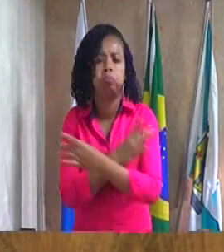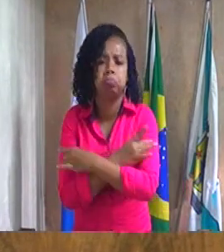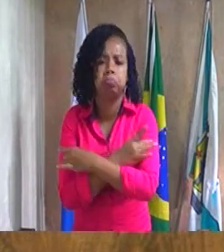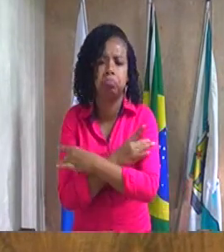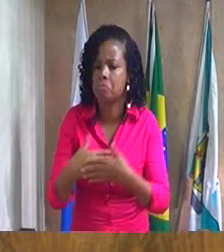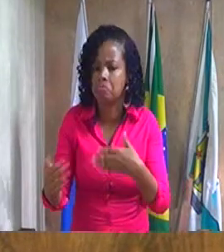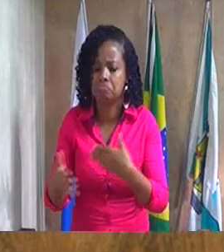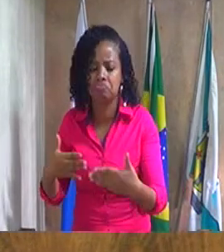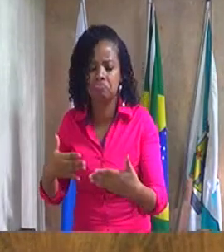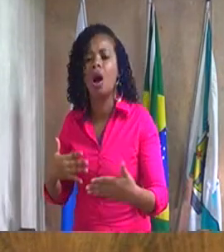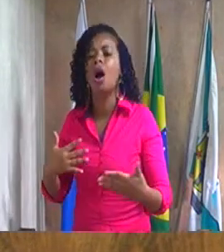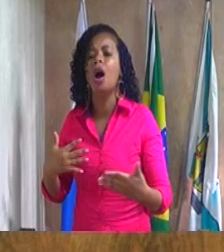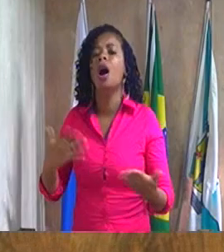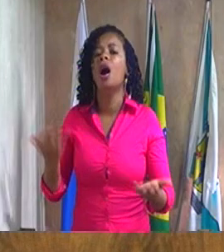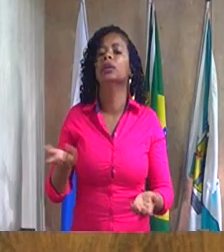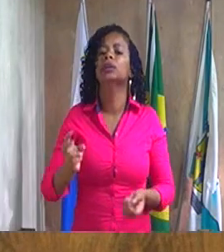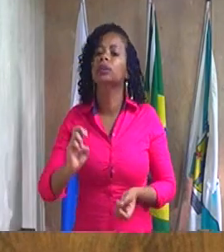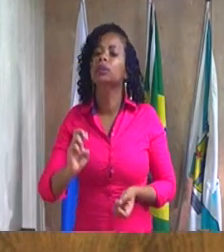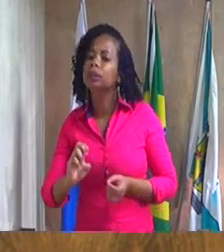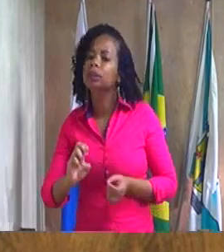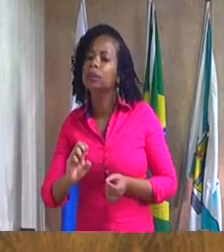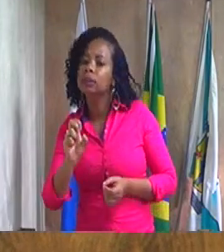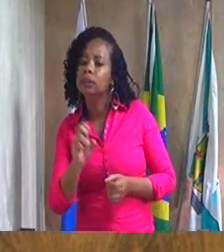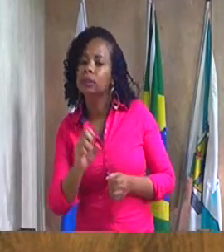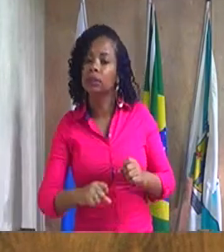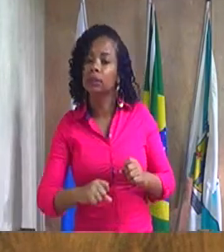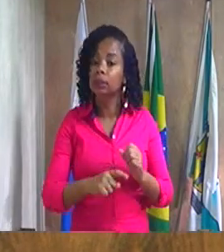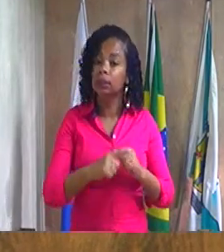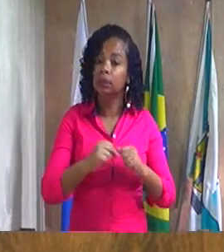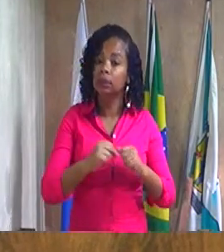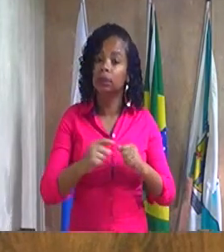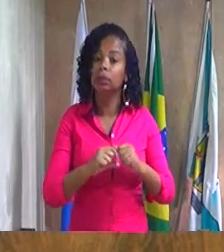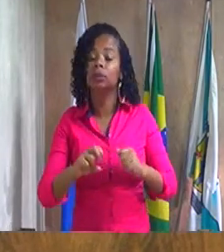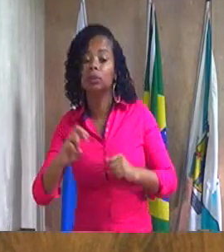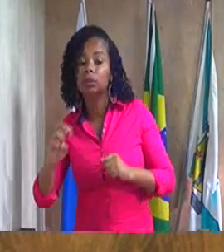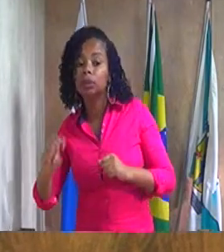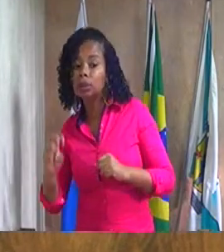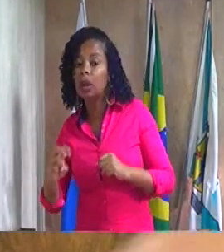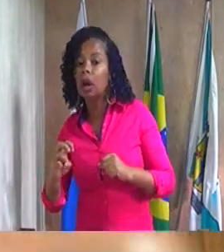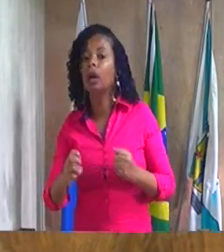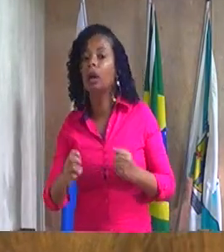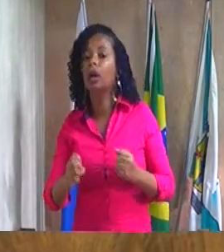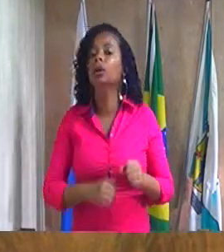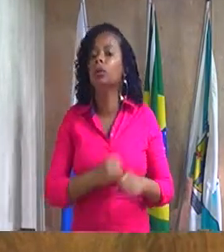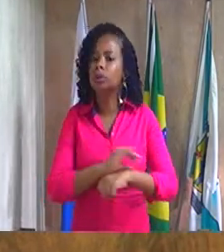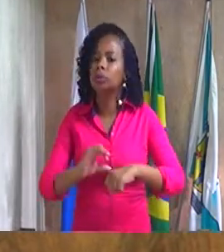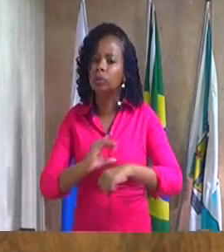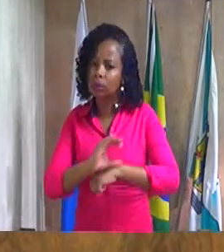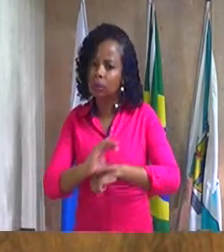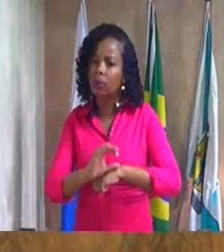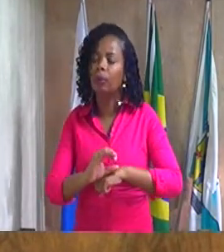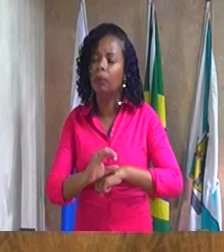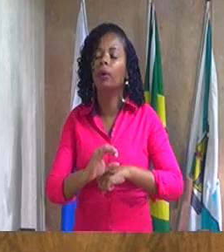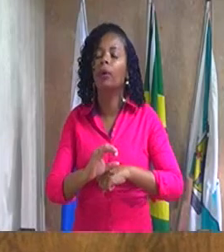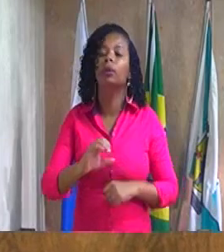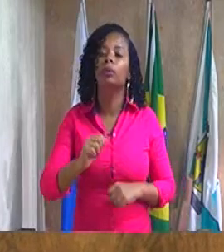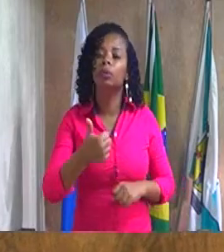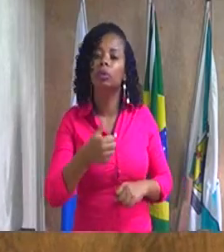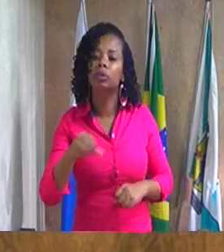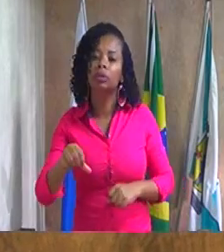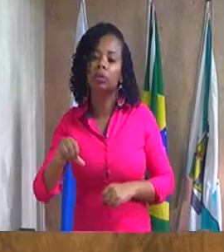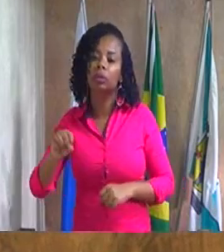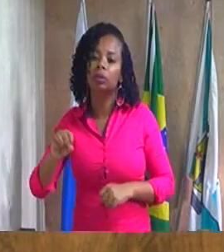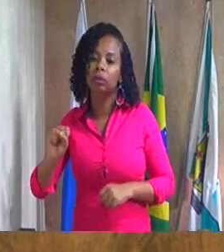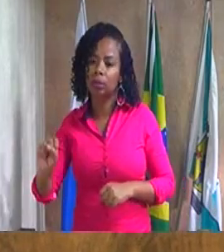no inciso 5º do artigo da Constituição Federal de 1988. O que eu entendi dessa matéria é